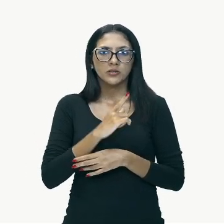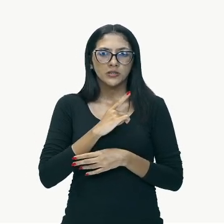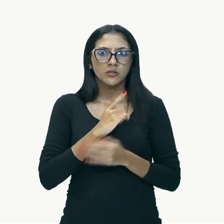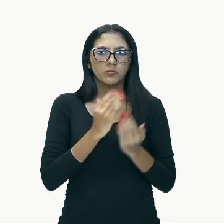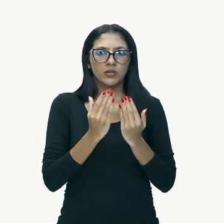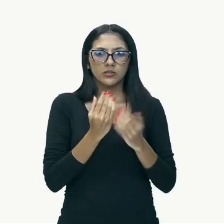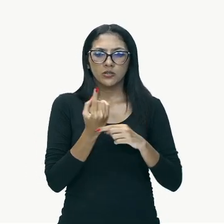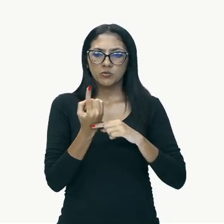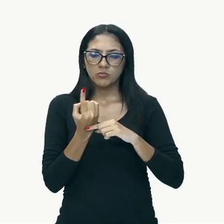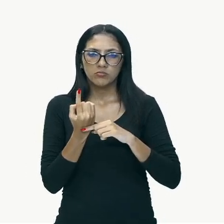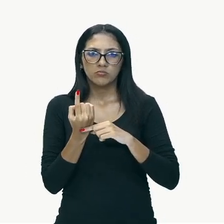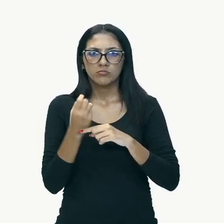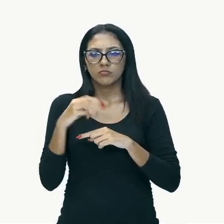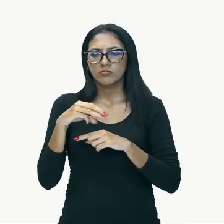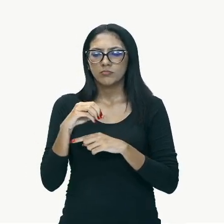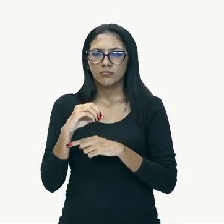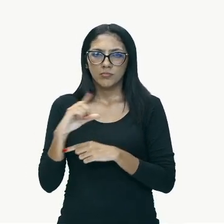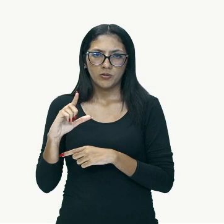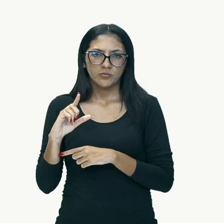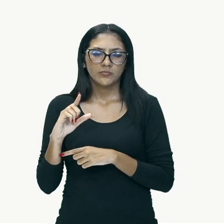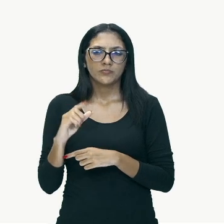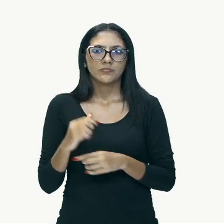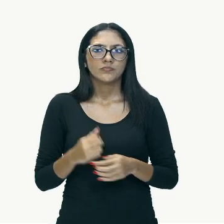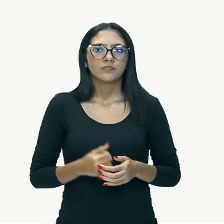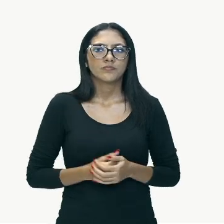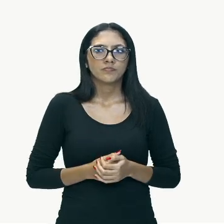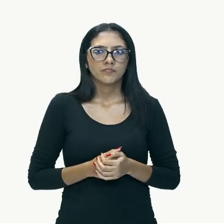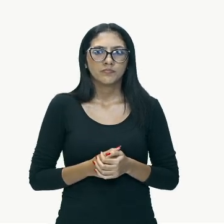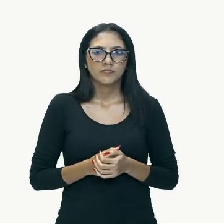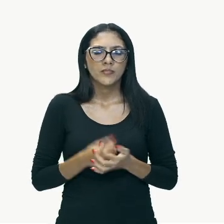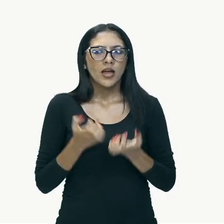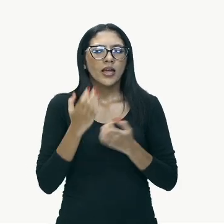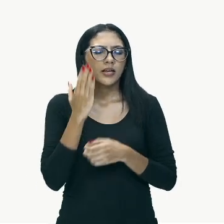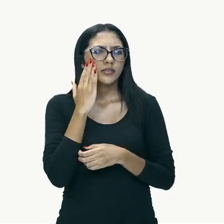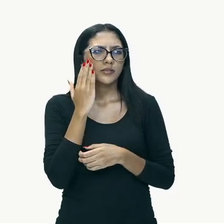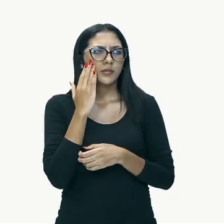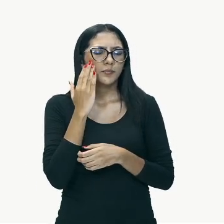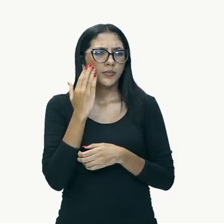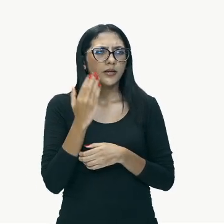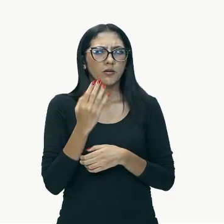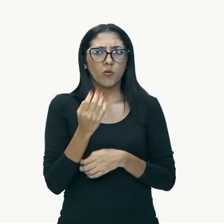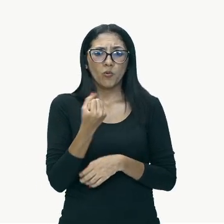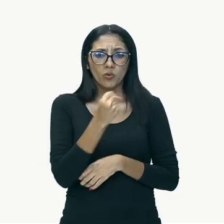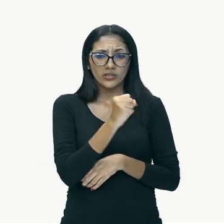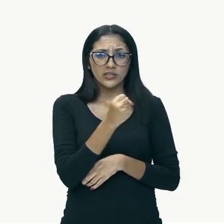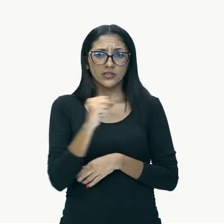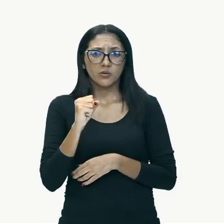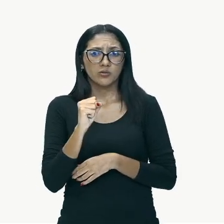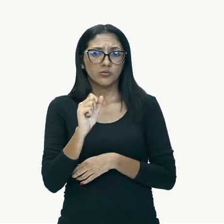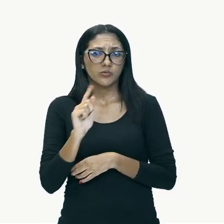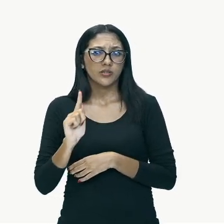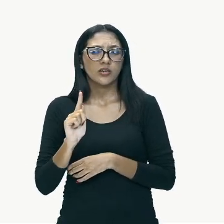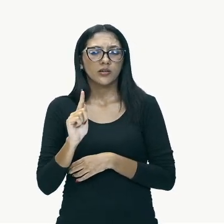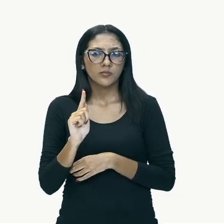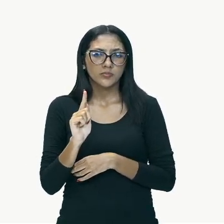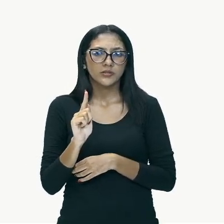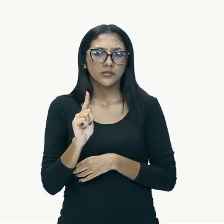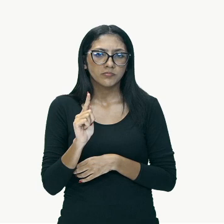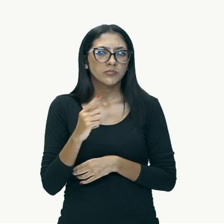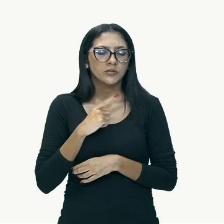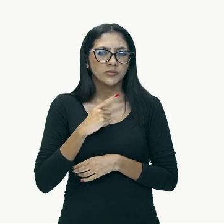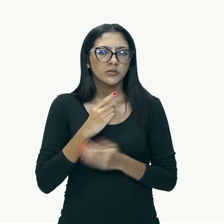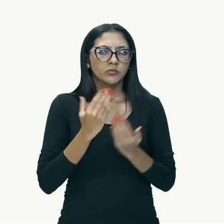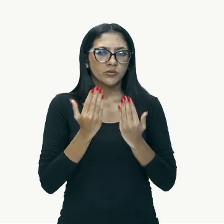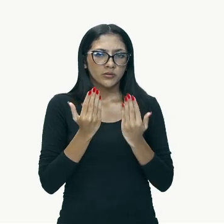mol. Ele quer saber aqui, 88 gramas vai estar para quanto? 88 gramas vai